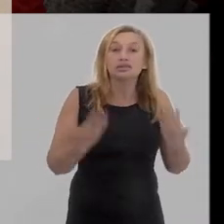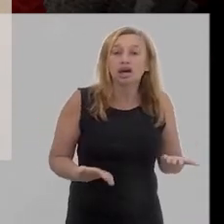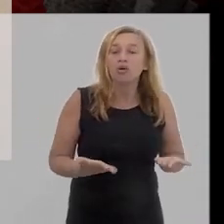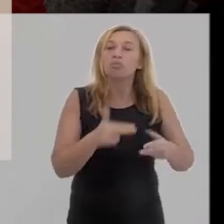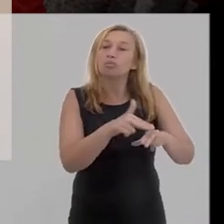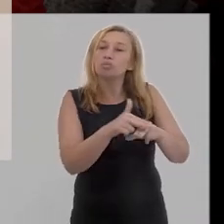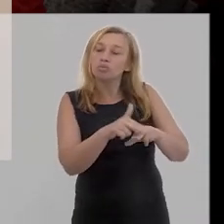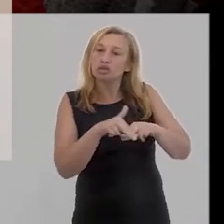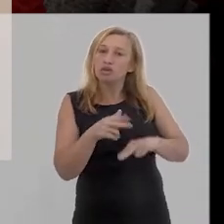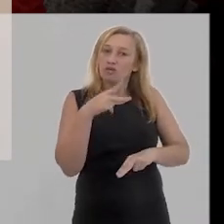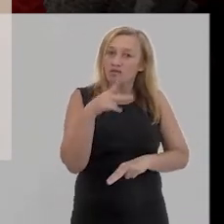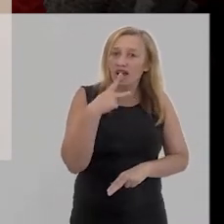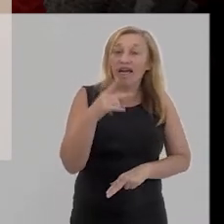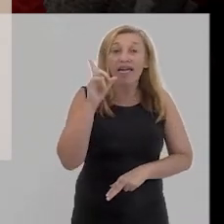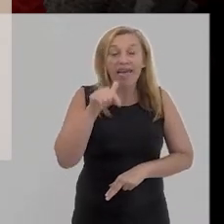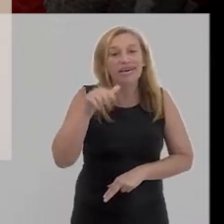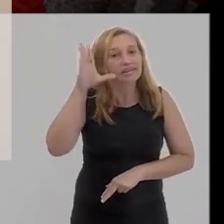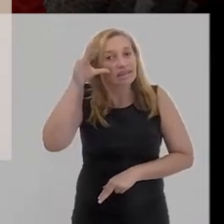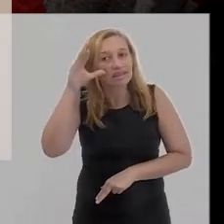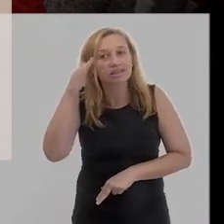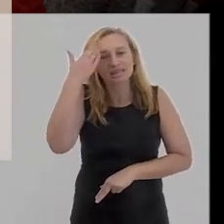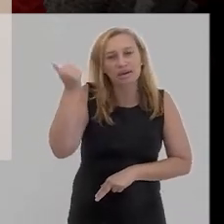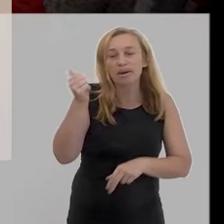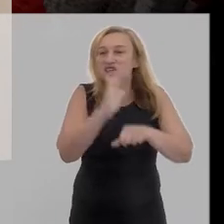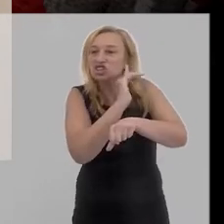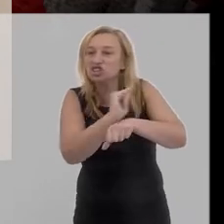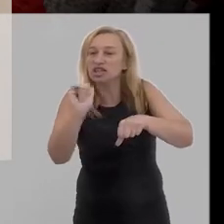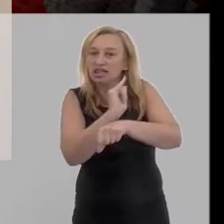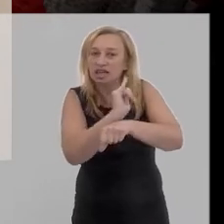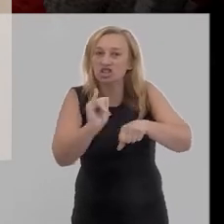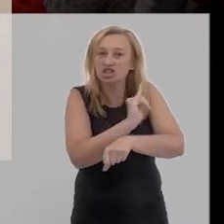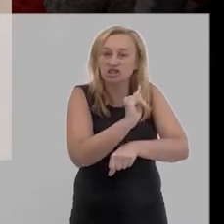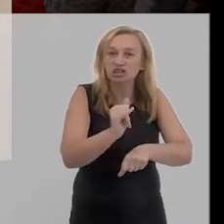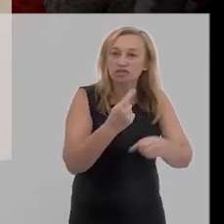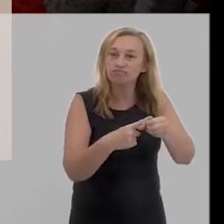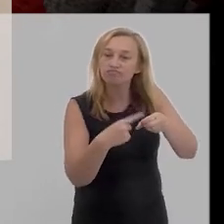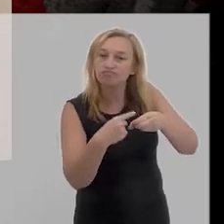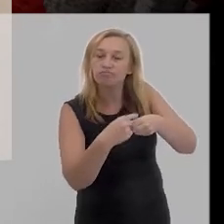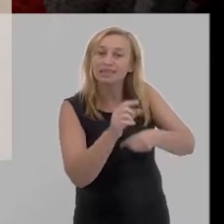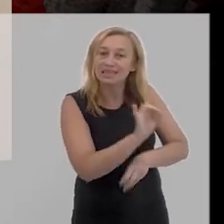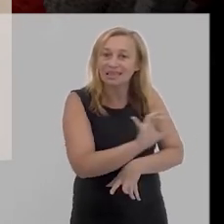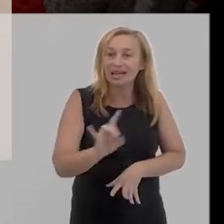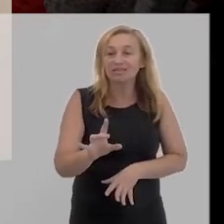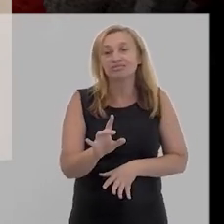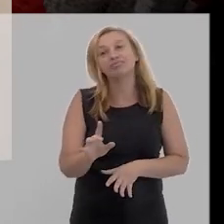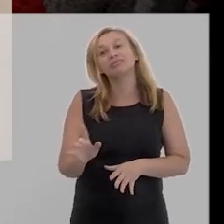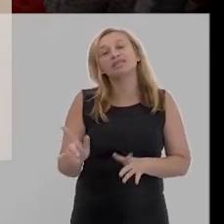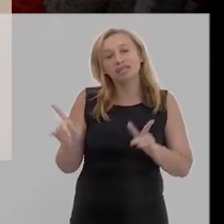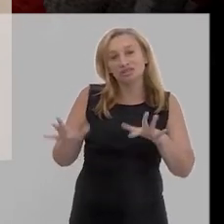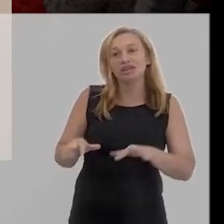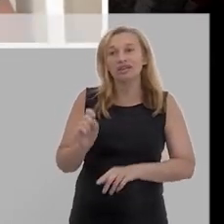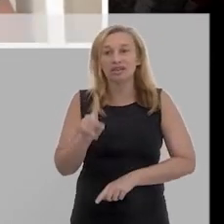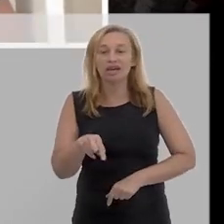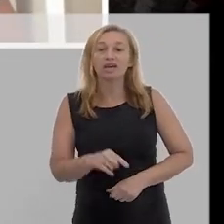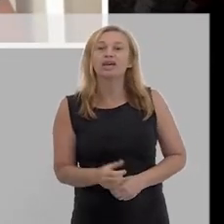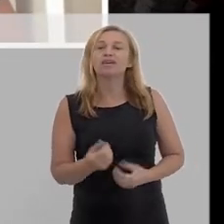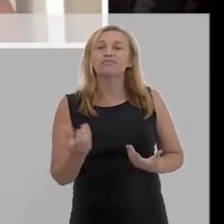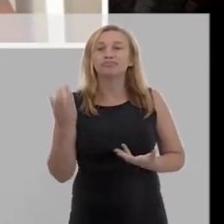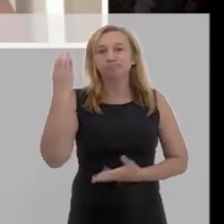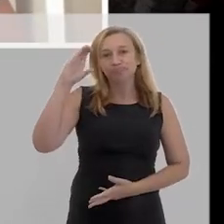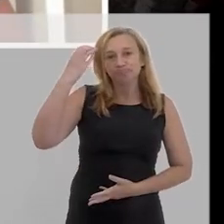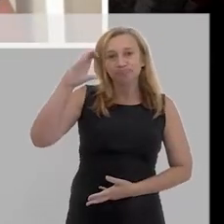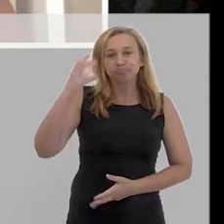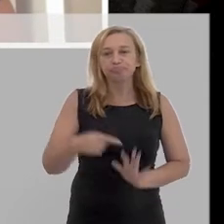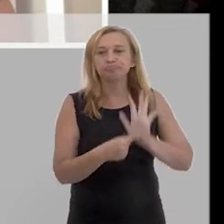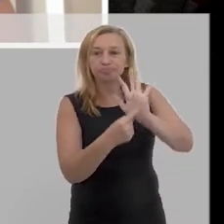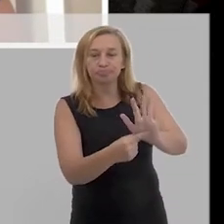Então, por isso que eu comentei, é interessante saber a estratégia de cada município, porque nem sempre é igual, né? Apesar da